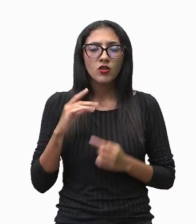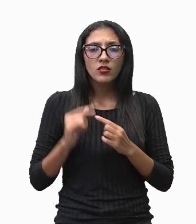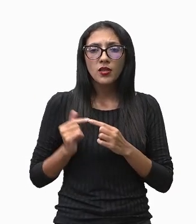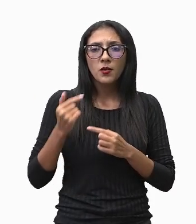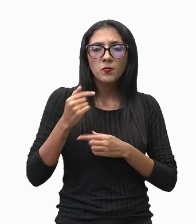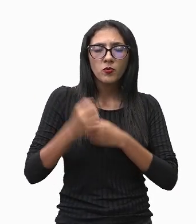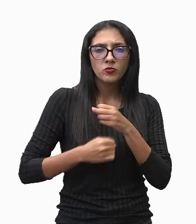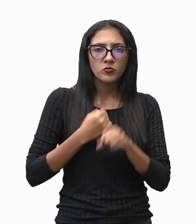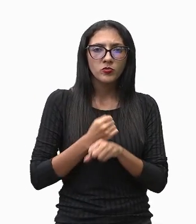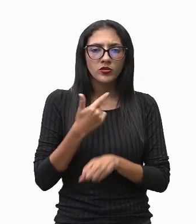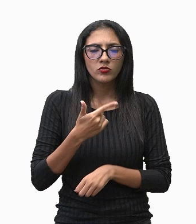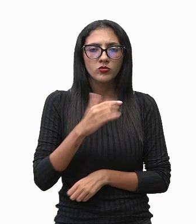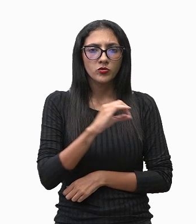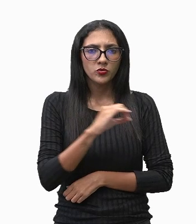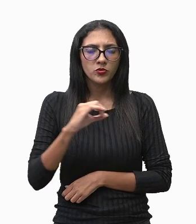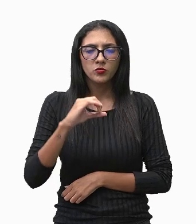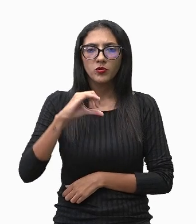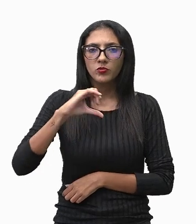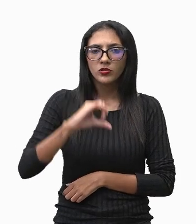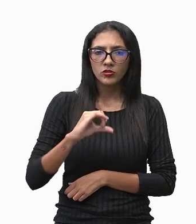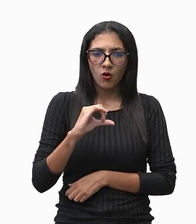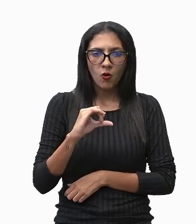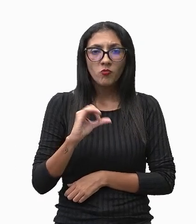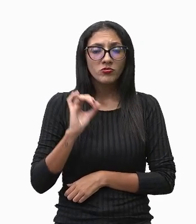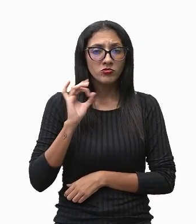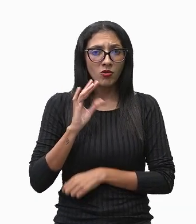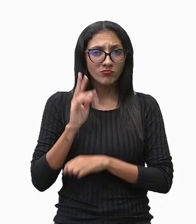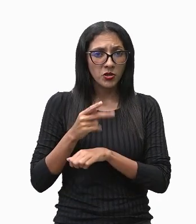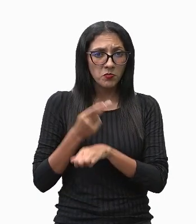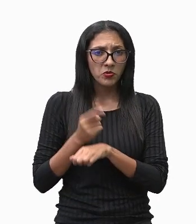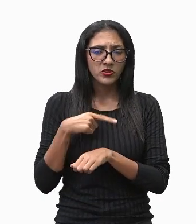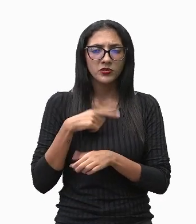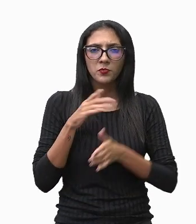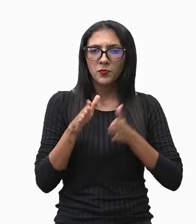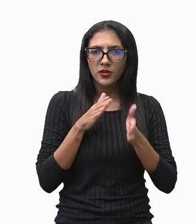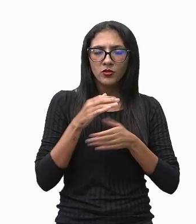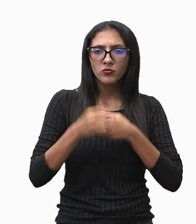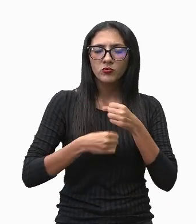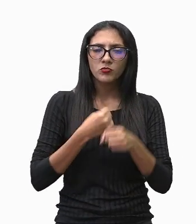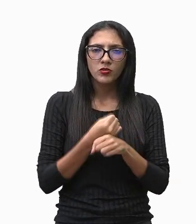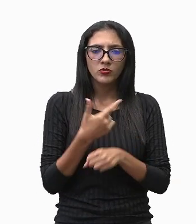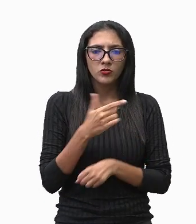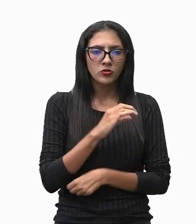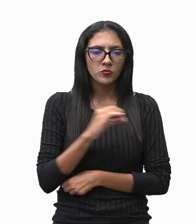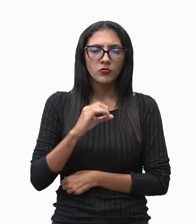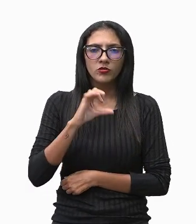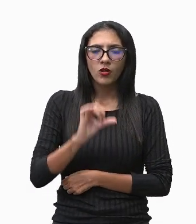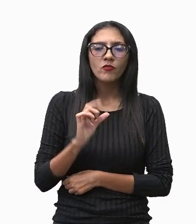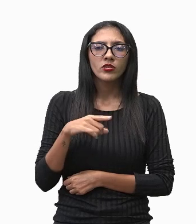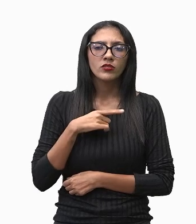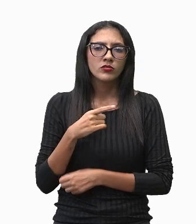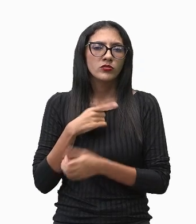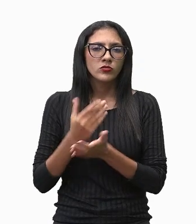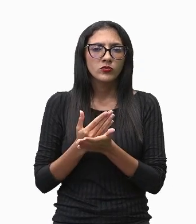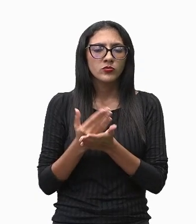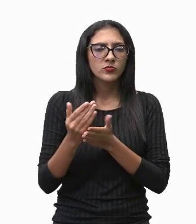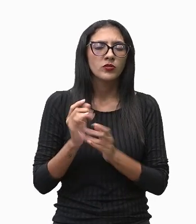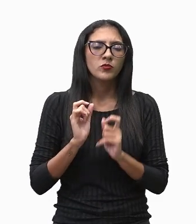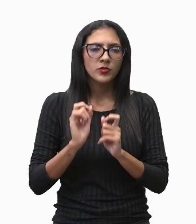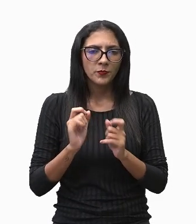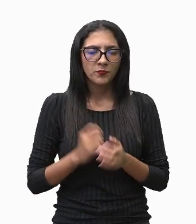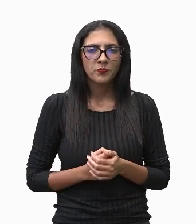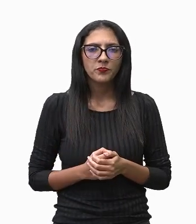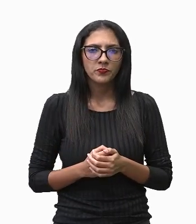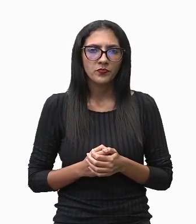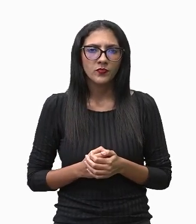americanos eles começaram, somente a partir de 2009, que os americanos eles começaram a